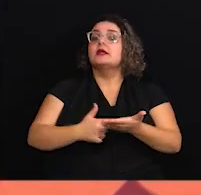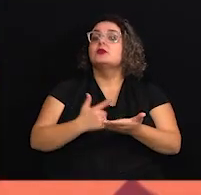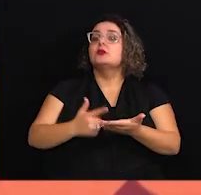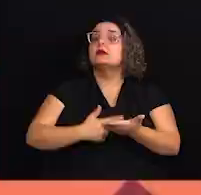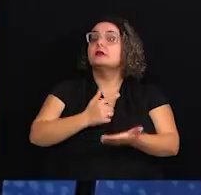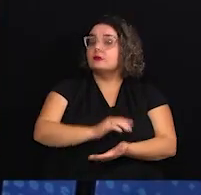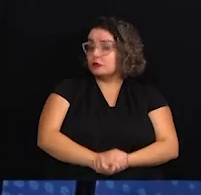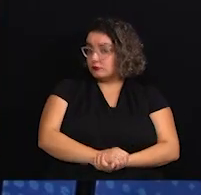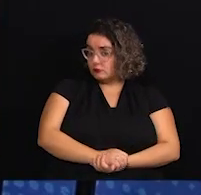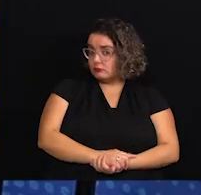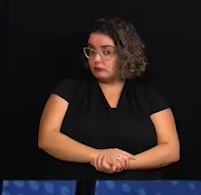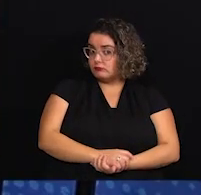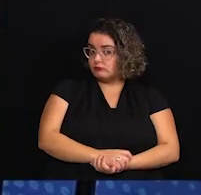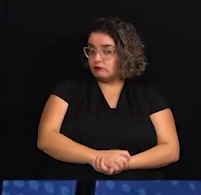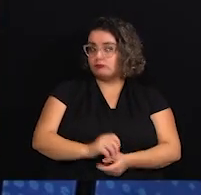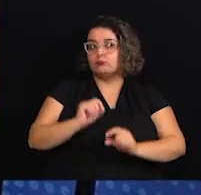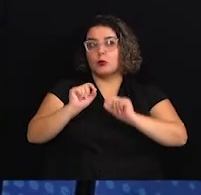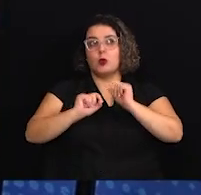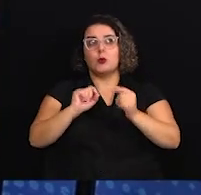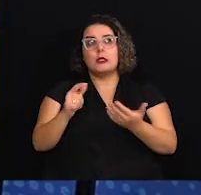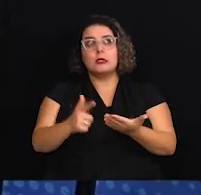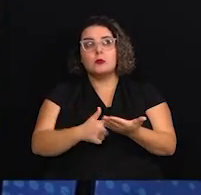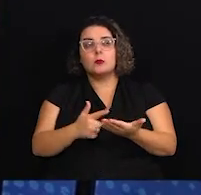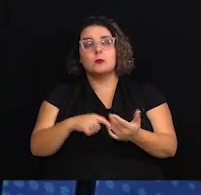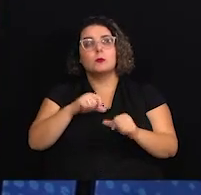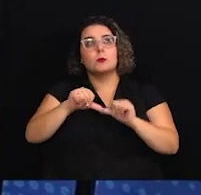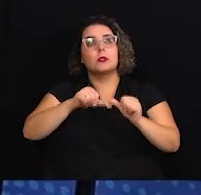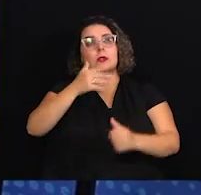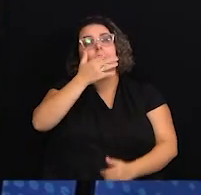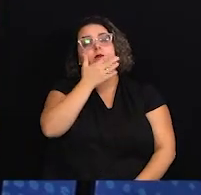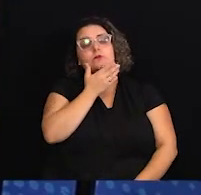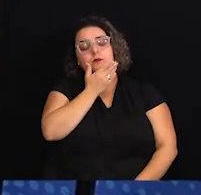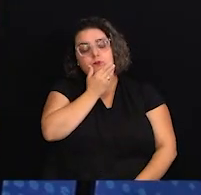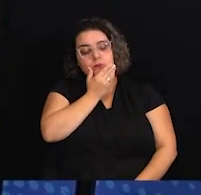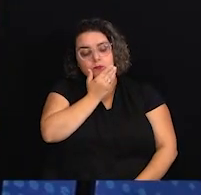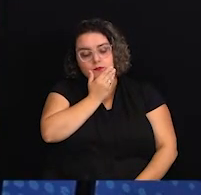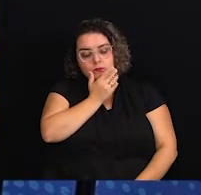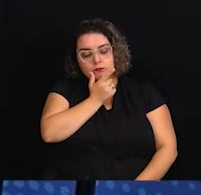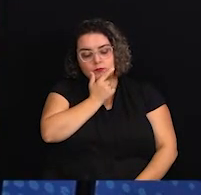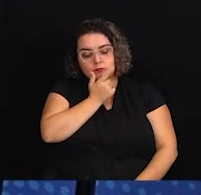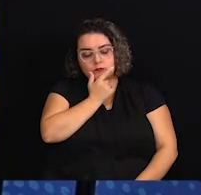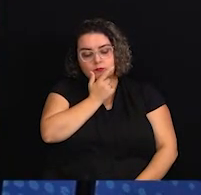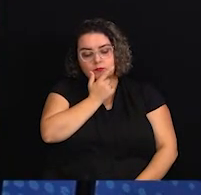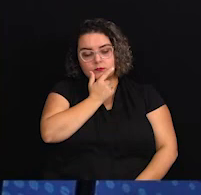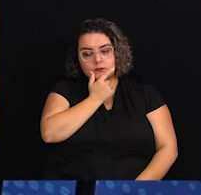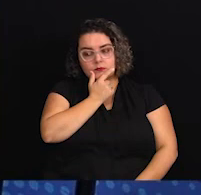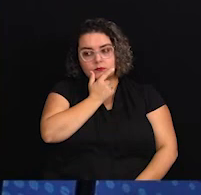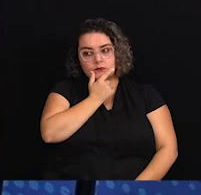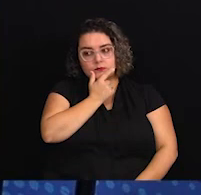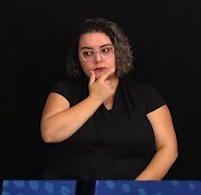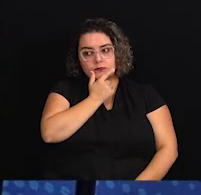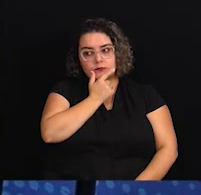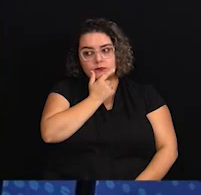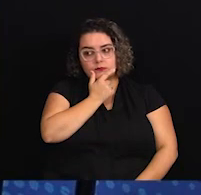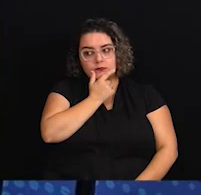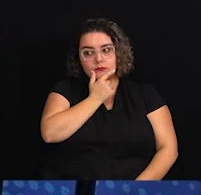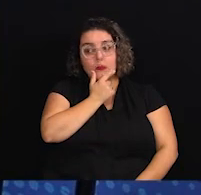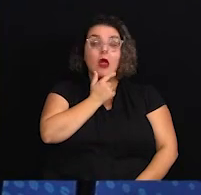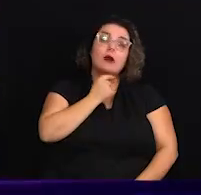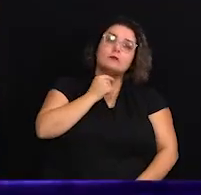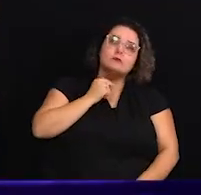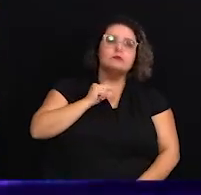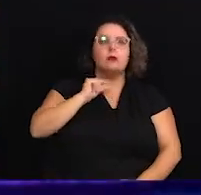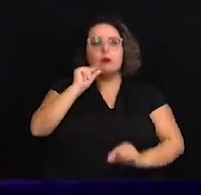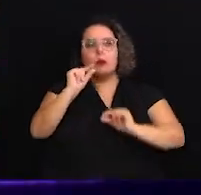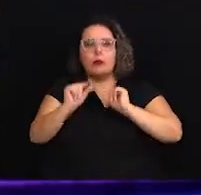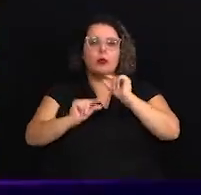livro? O que eu mudaria no livro? Talvez eu contasse um pouco mais de algumas